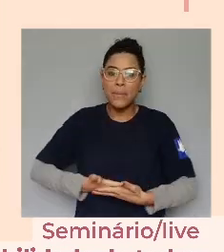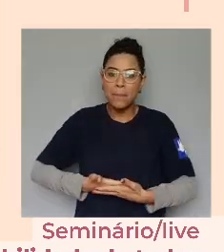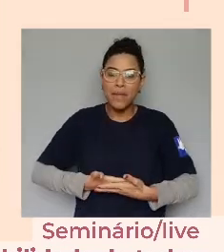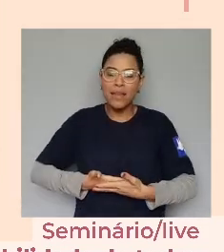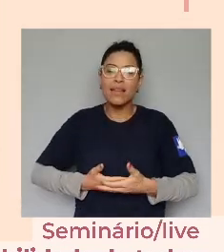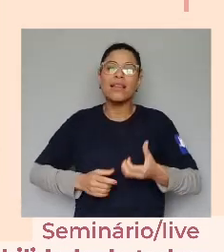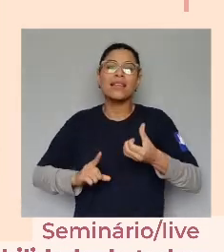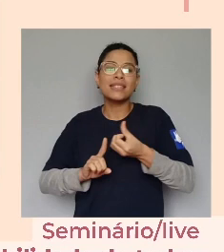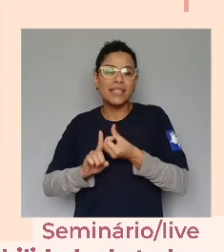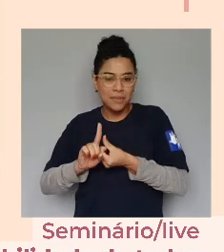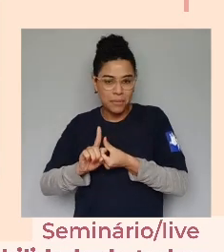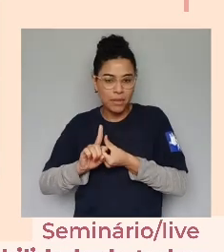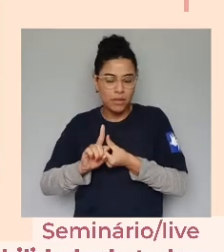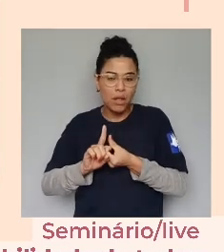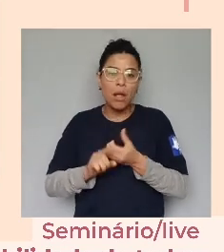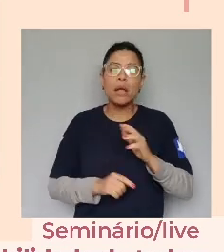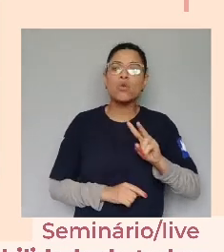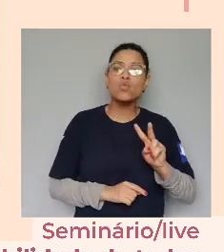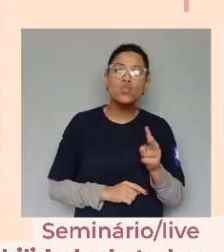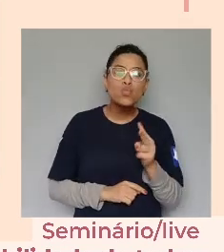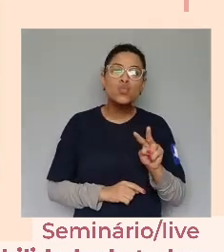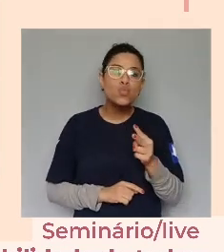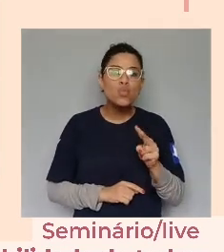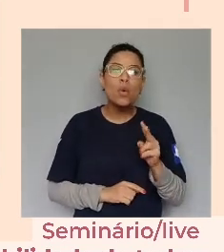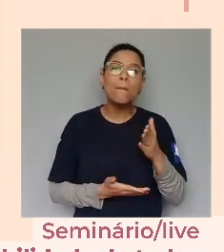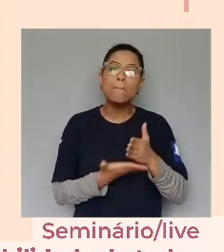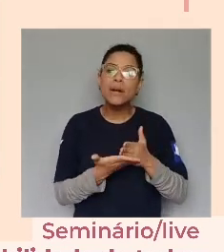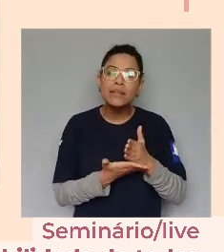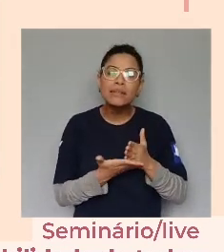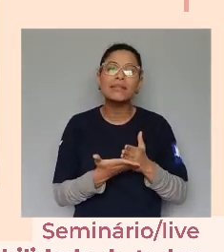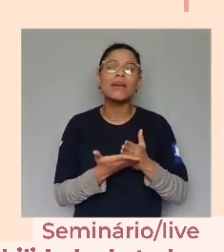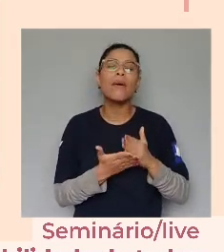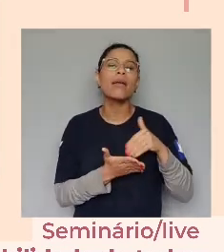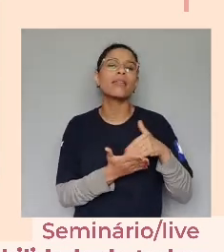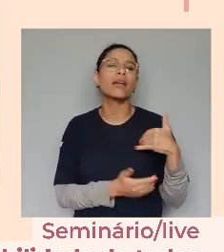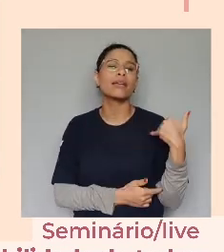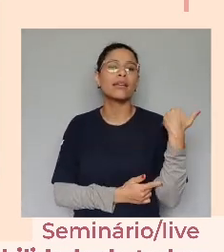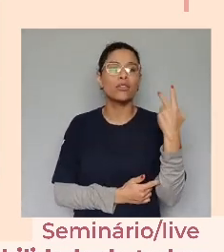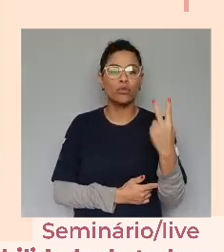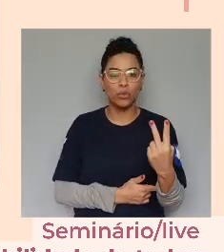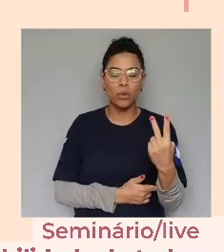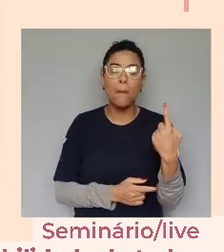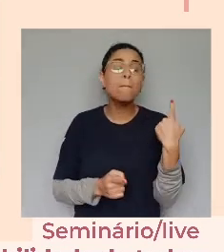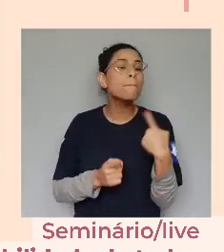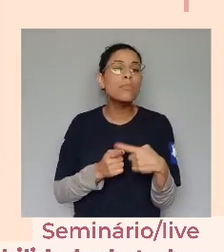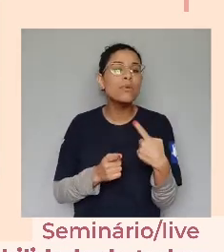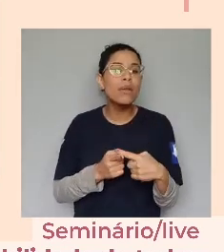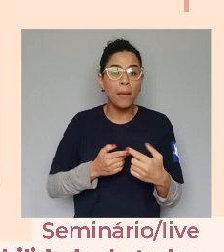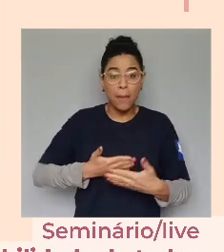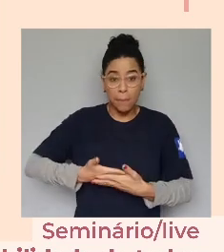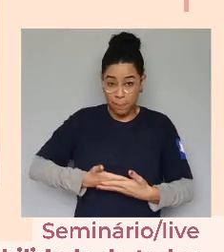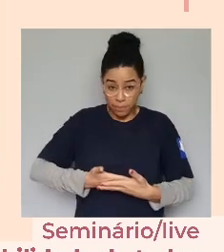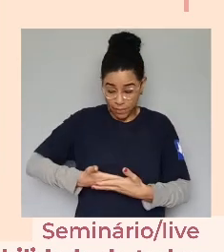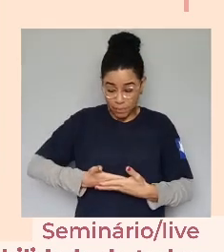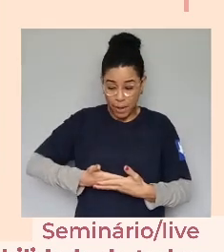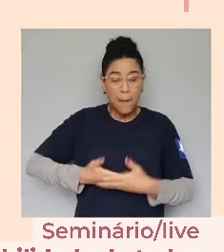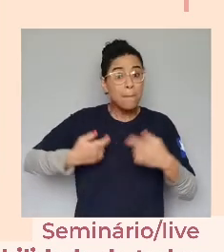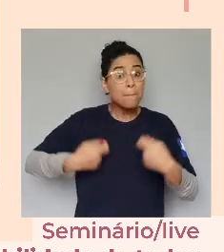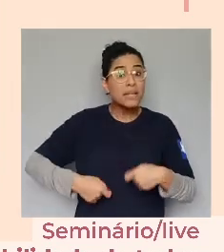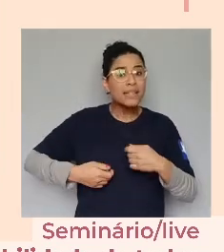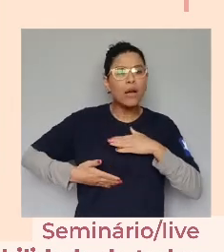parcial até os 2 anos. Isso por quê? Porque o leite materno contém tudo aquilo que o bebezinho precisa. Ele contém todos